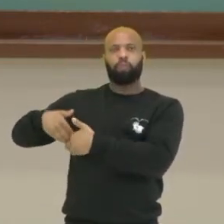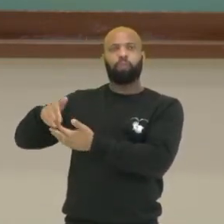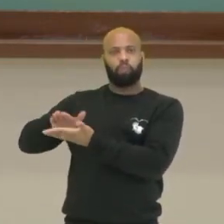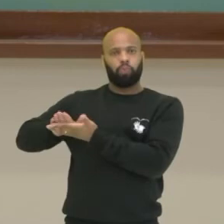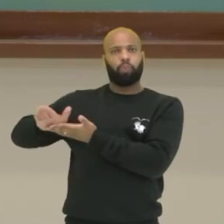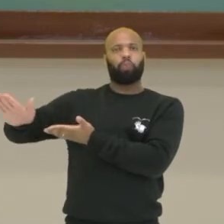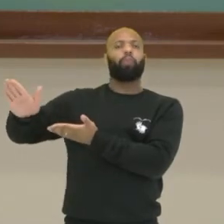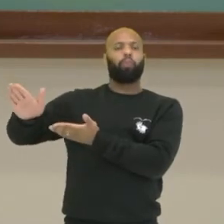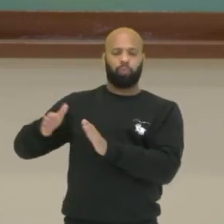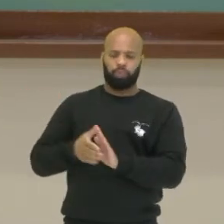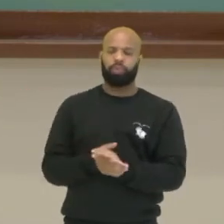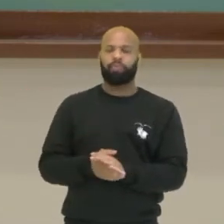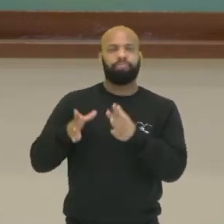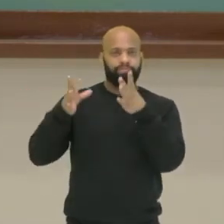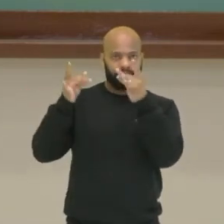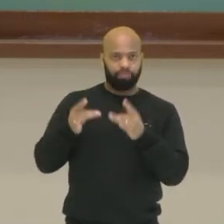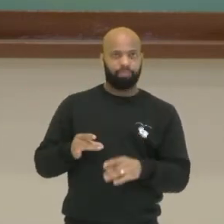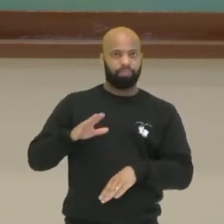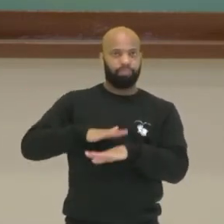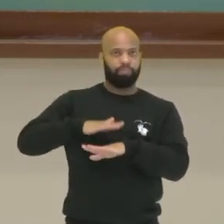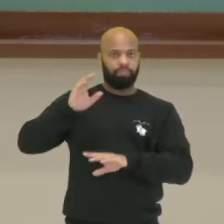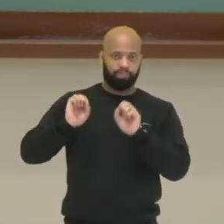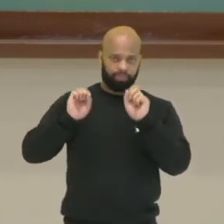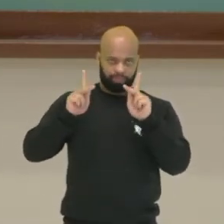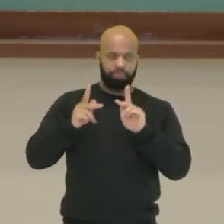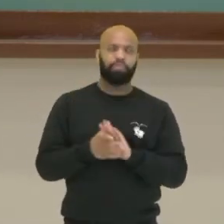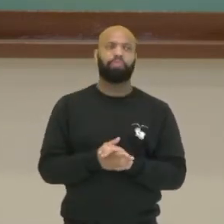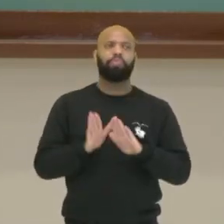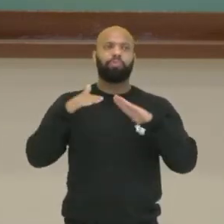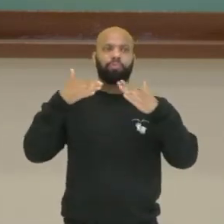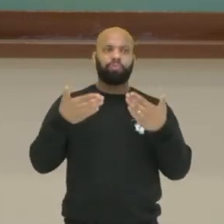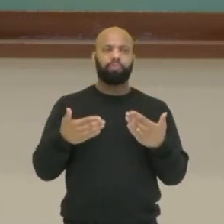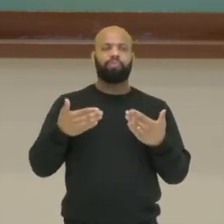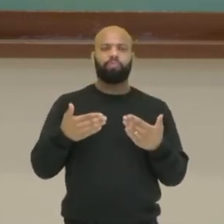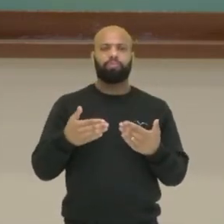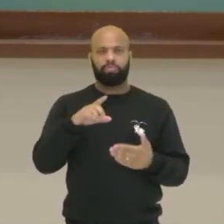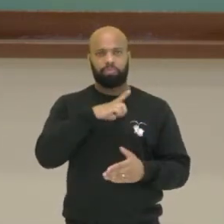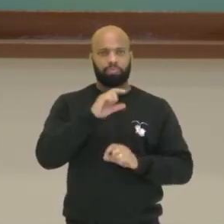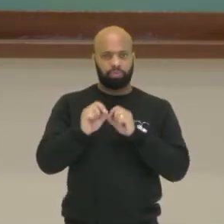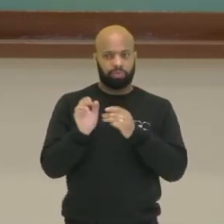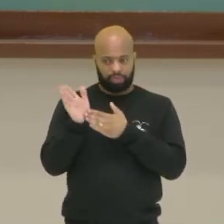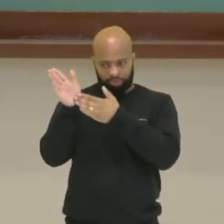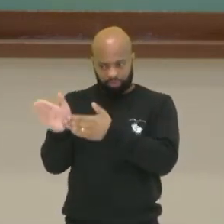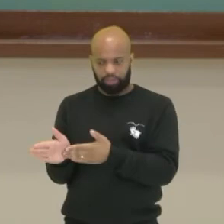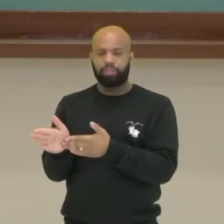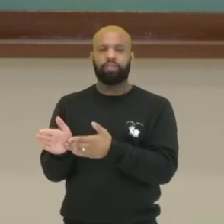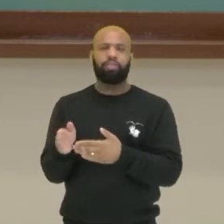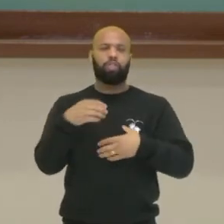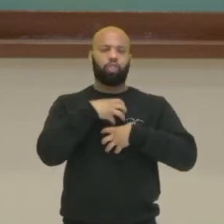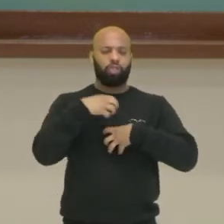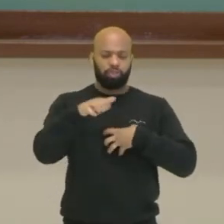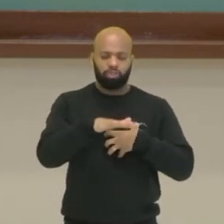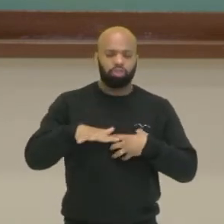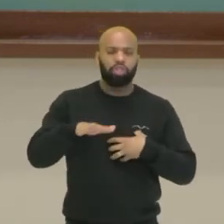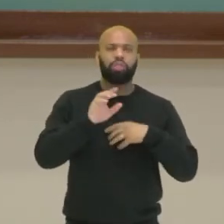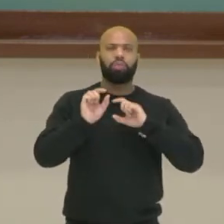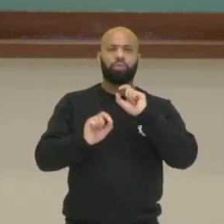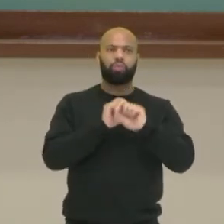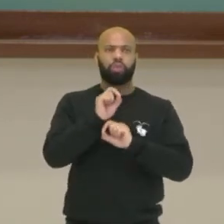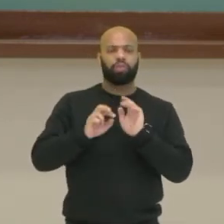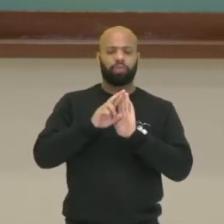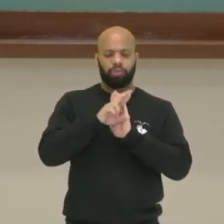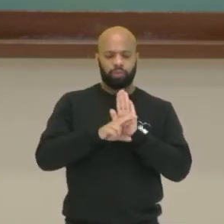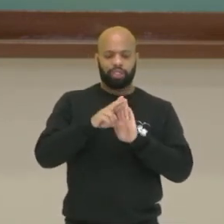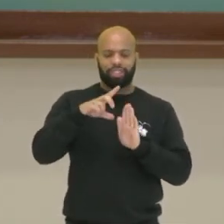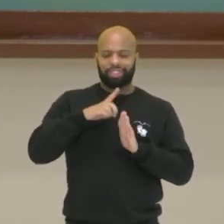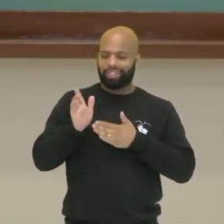informações, detalhar. Belezinha, né? Então, nós temos que seguir. De maneira geral, a resolução é importante e tem que